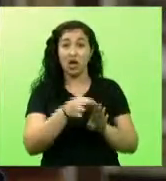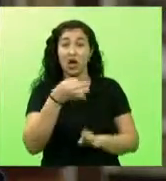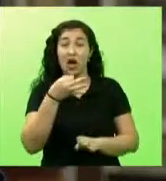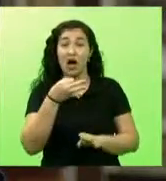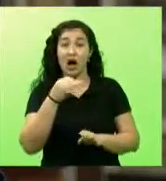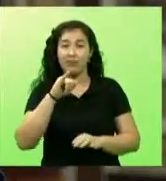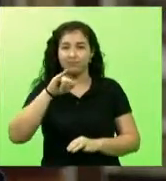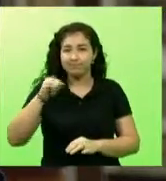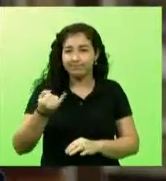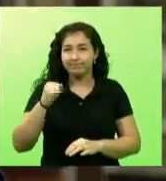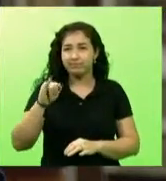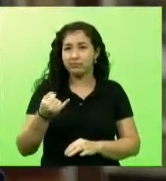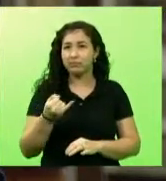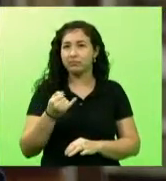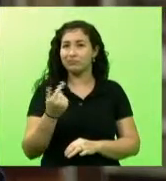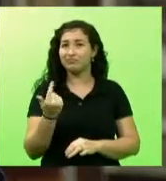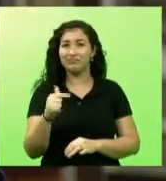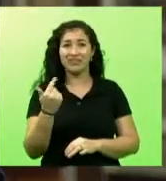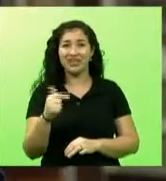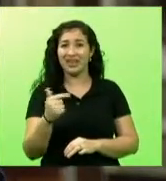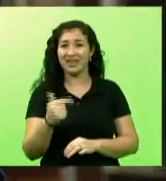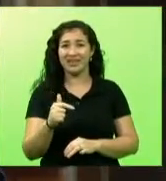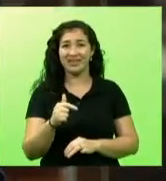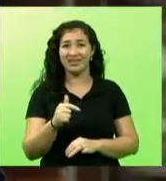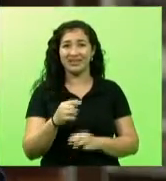não lhe foram dadas.